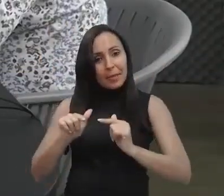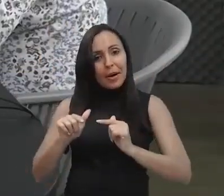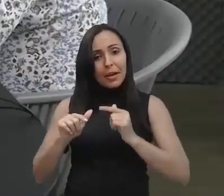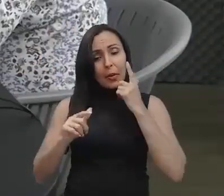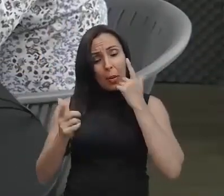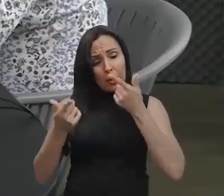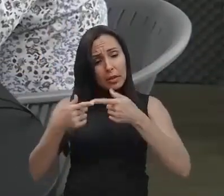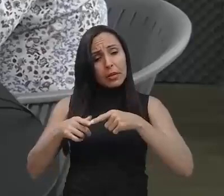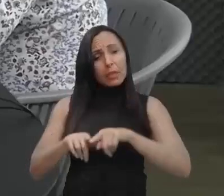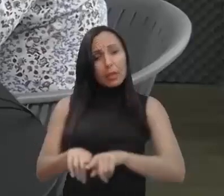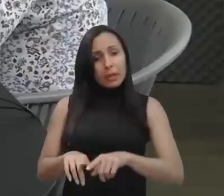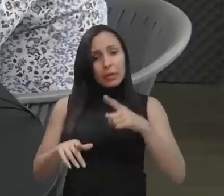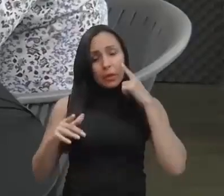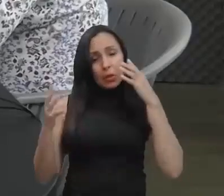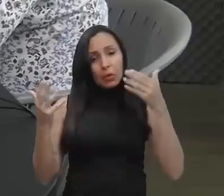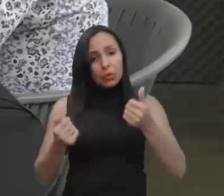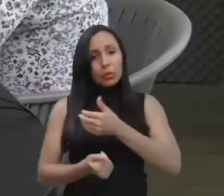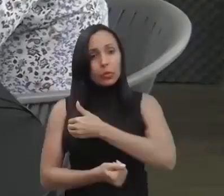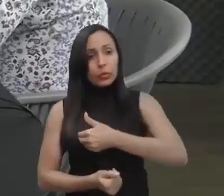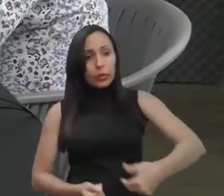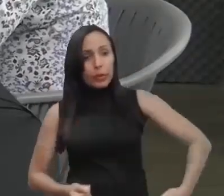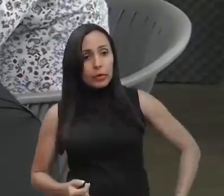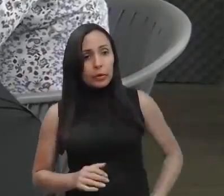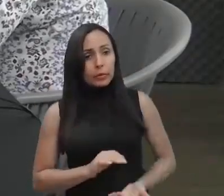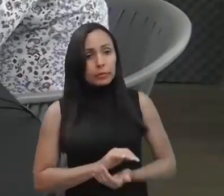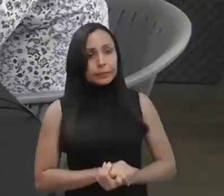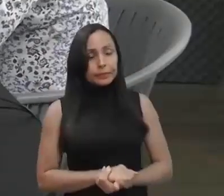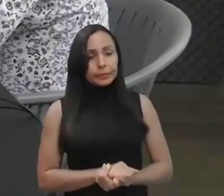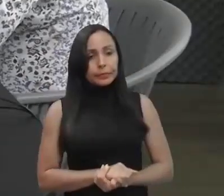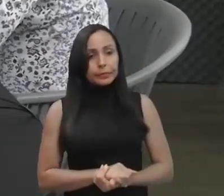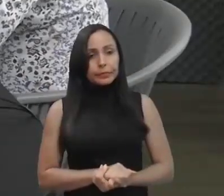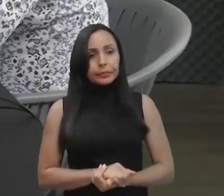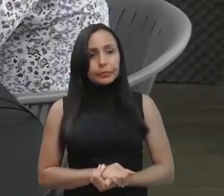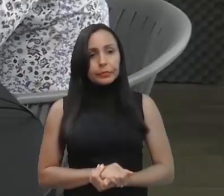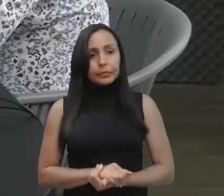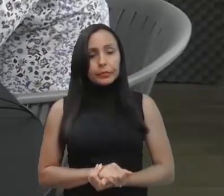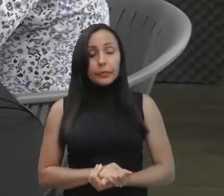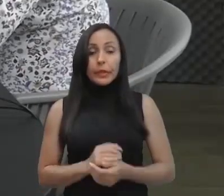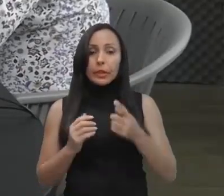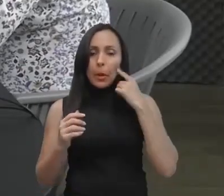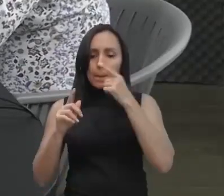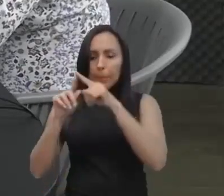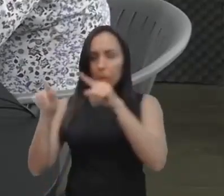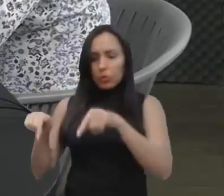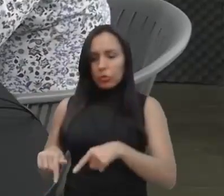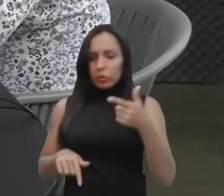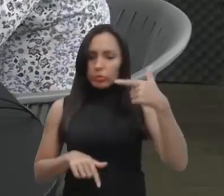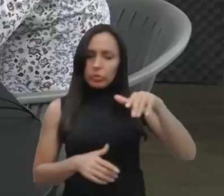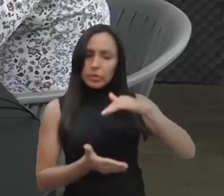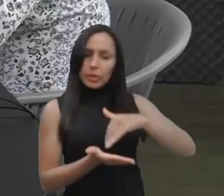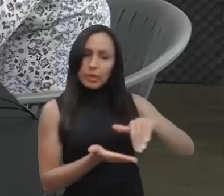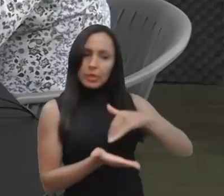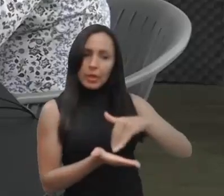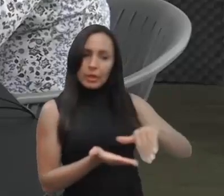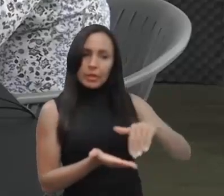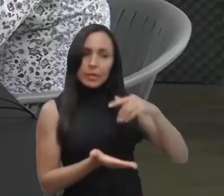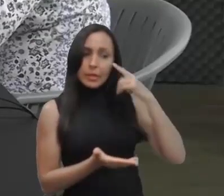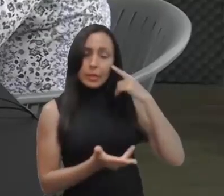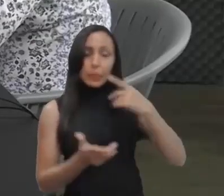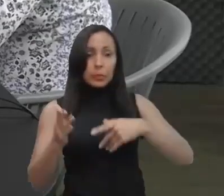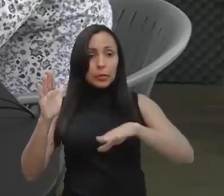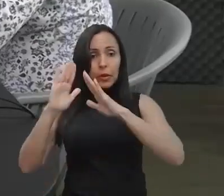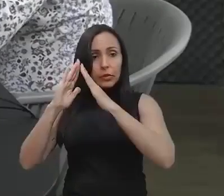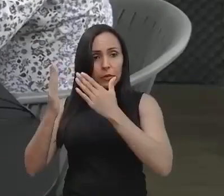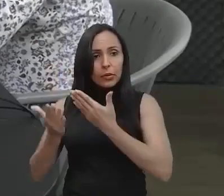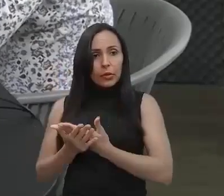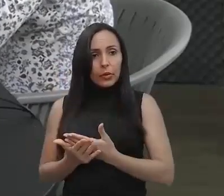com todo o governo então sim e e acontece vocês levarem eh projetos de outras secretarias assim para para para as escolas porque